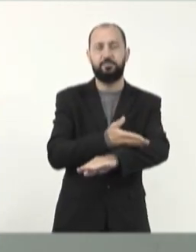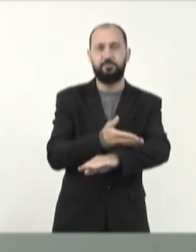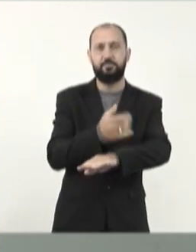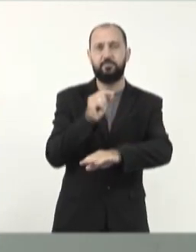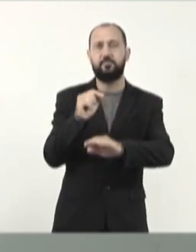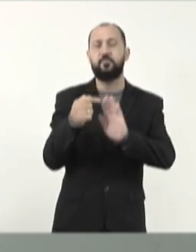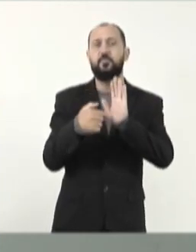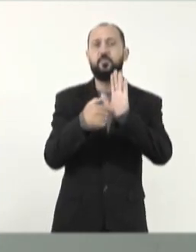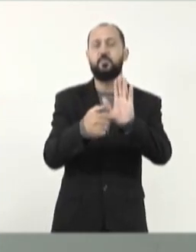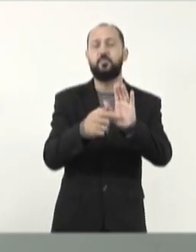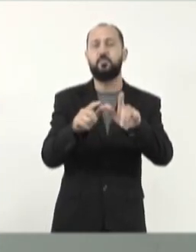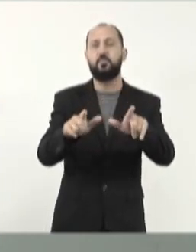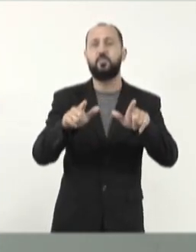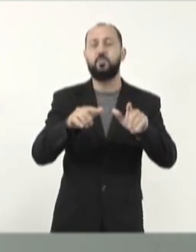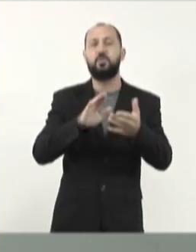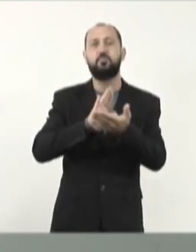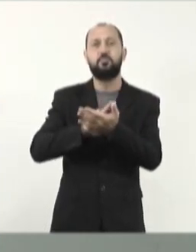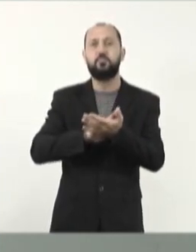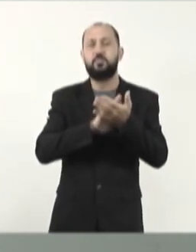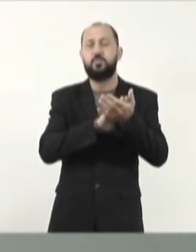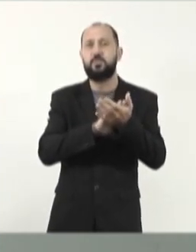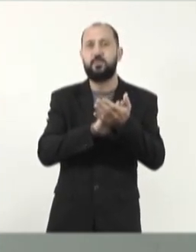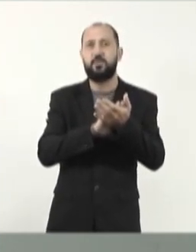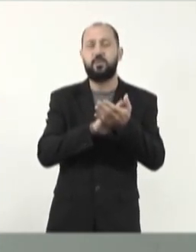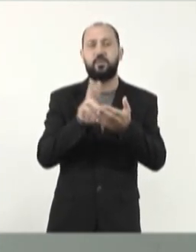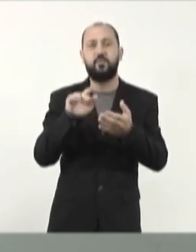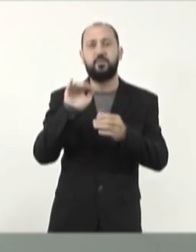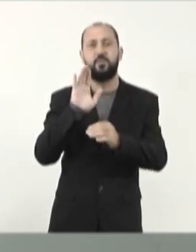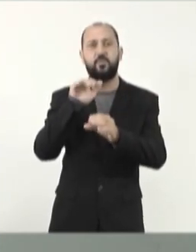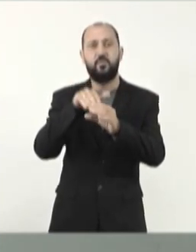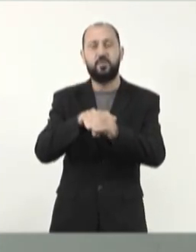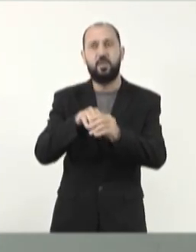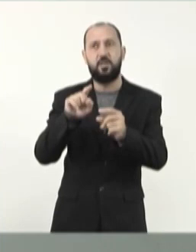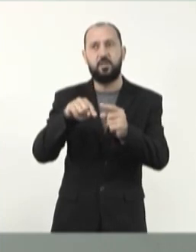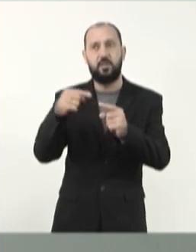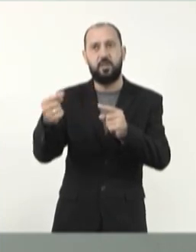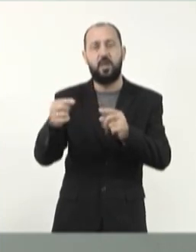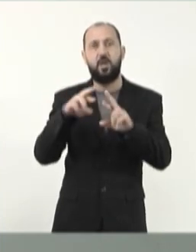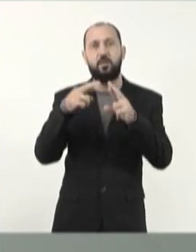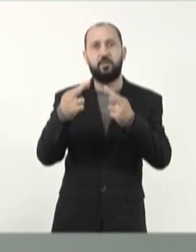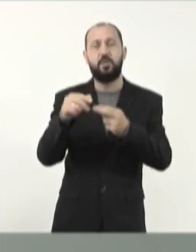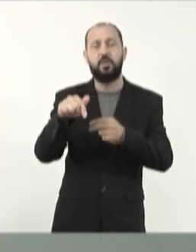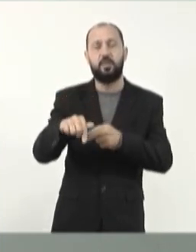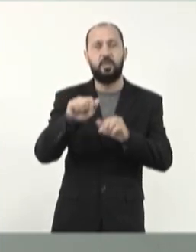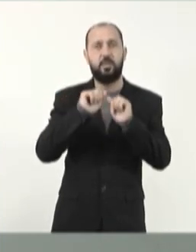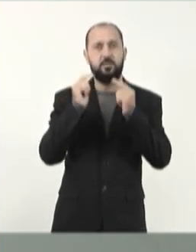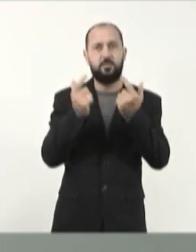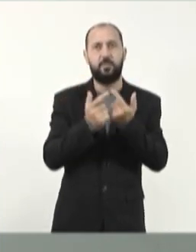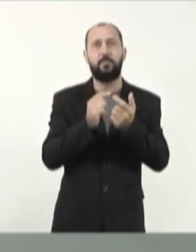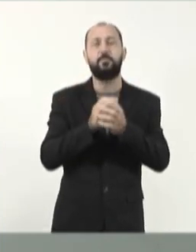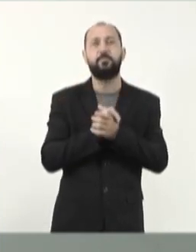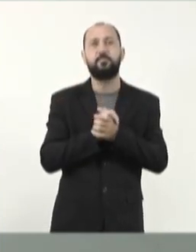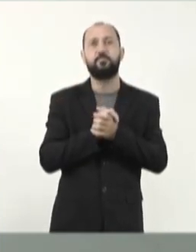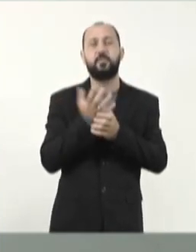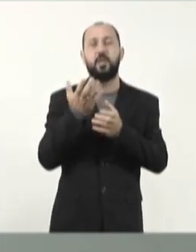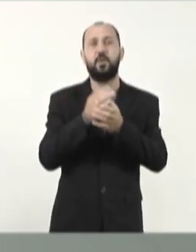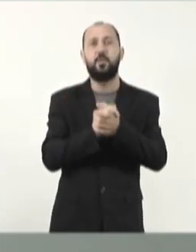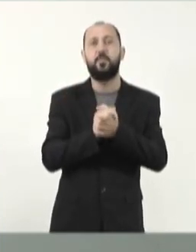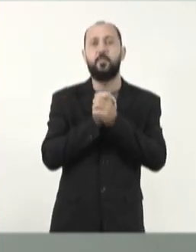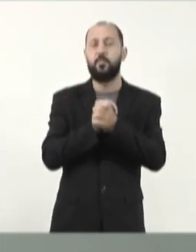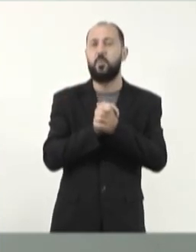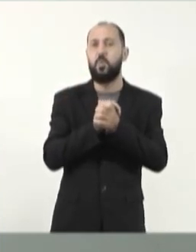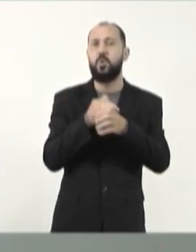ele apresentou a moção de congratulação que vai ser votada nas próximas sessões aqui na Assembleia Legislativa,